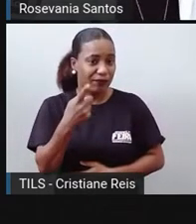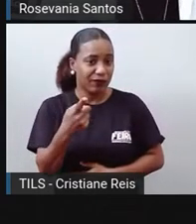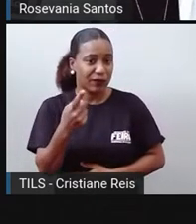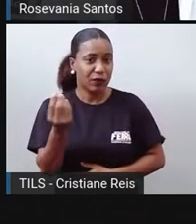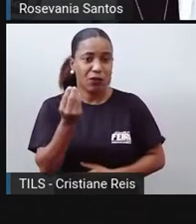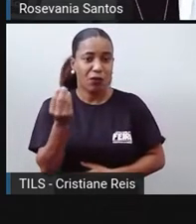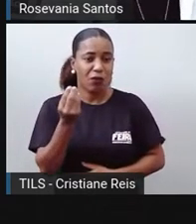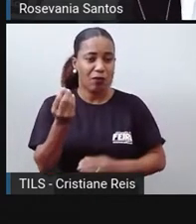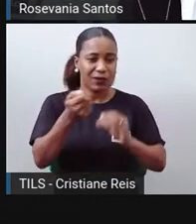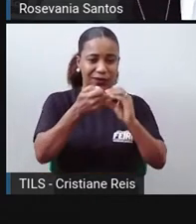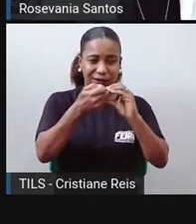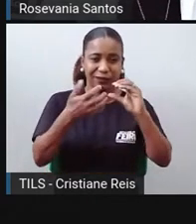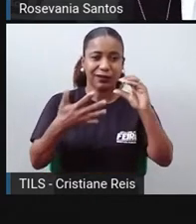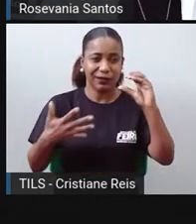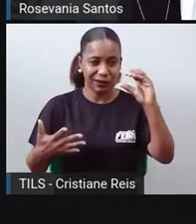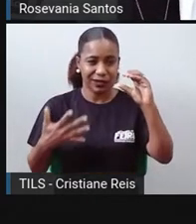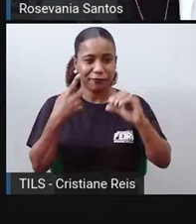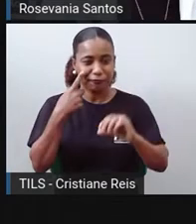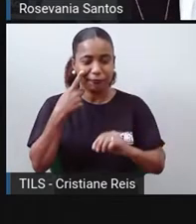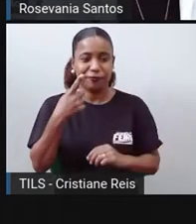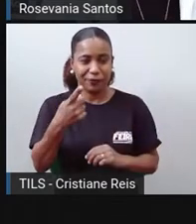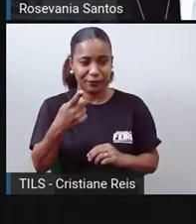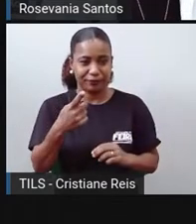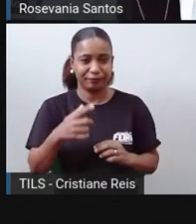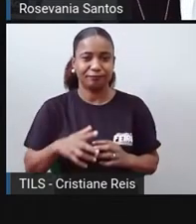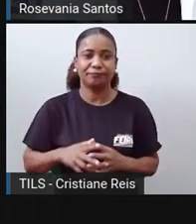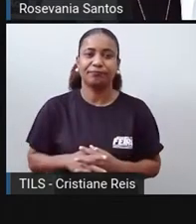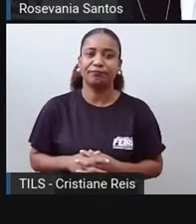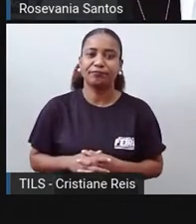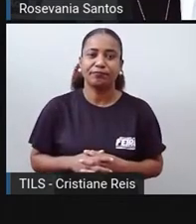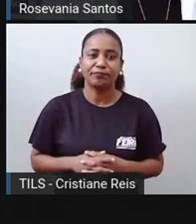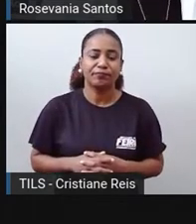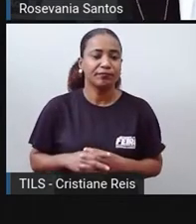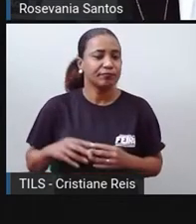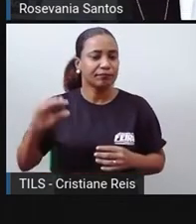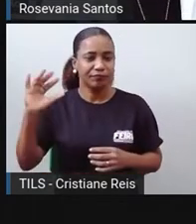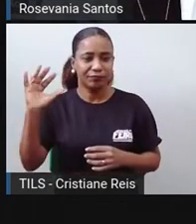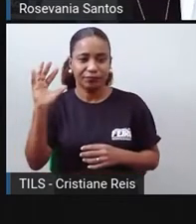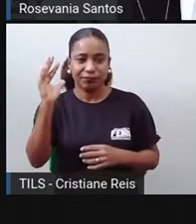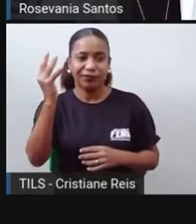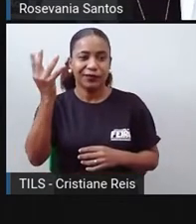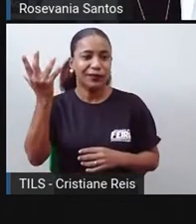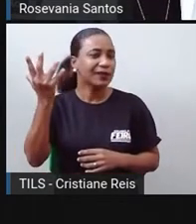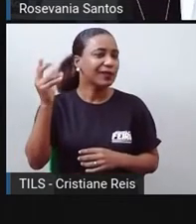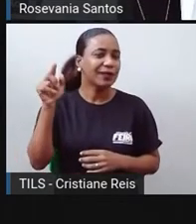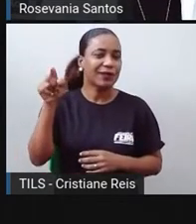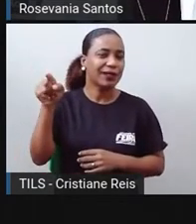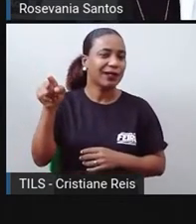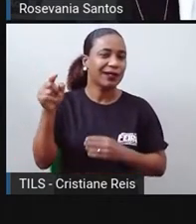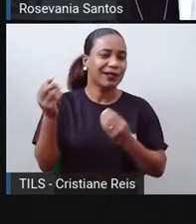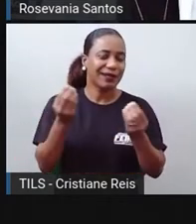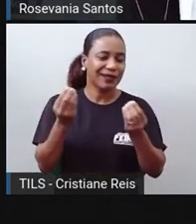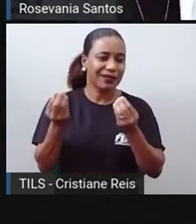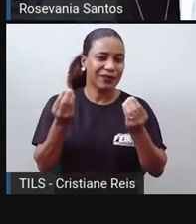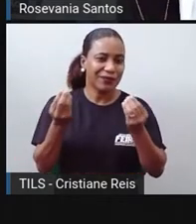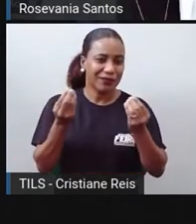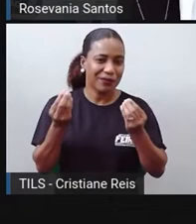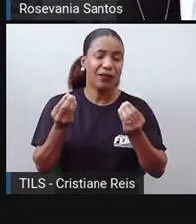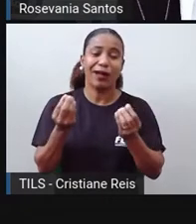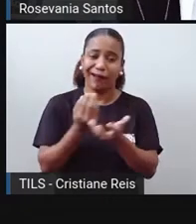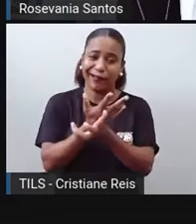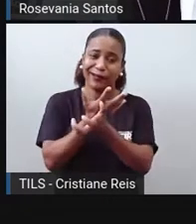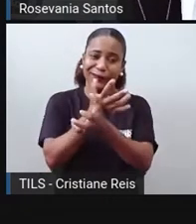aspectos físicos. Então, bora ver aqui essa questão do clima. Então, o clima, como você vai perceber, vai predominar mesmo o clima